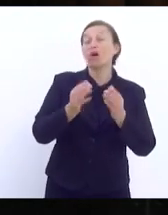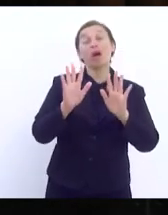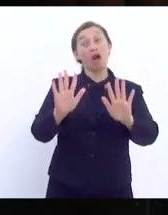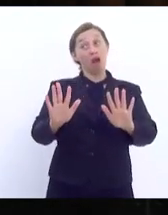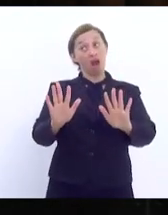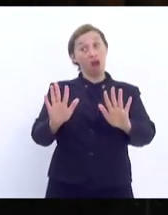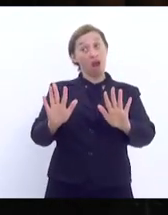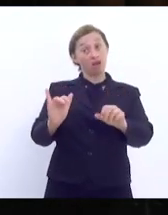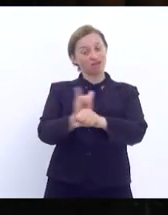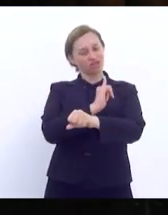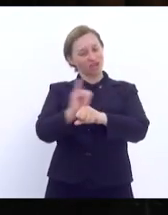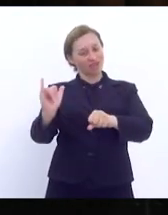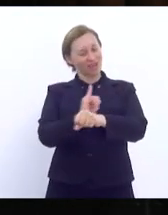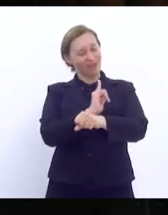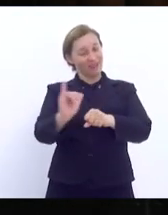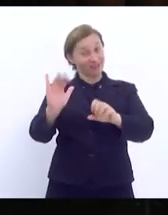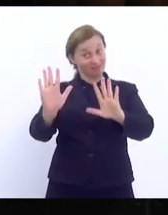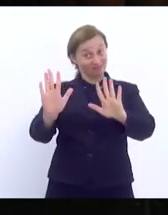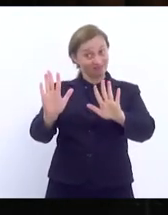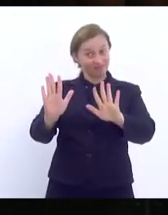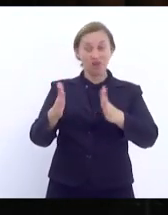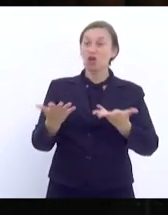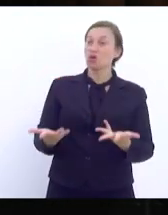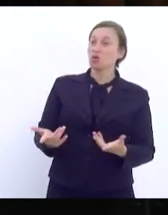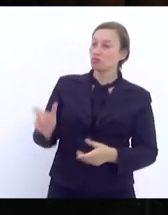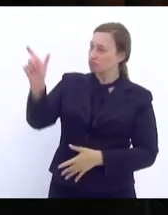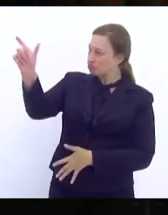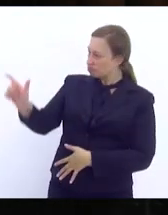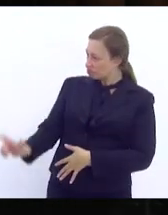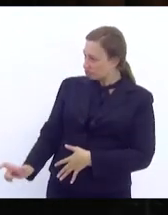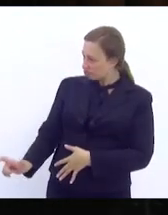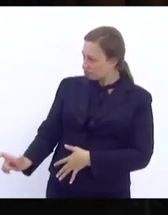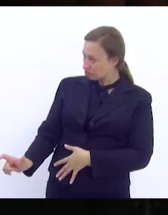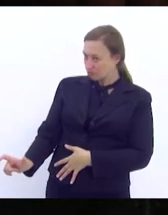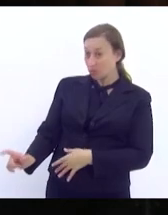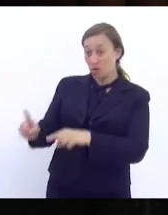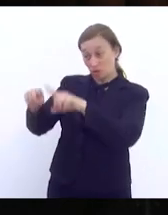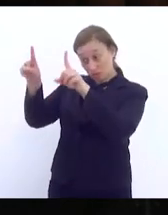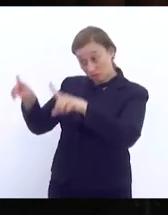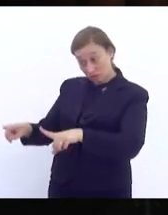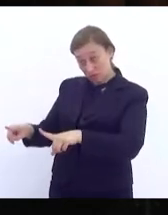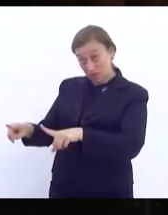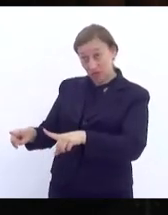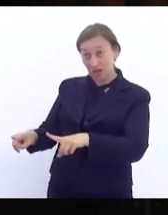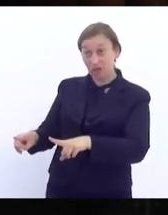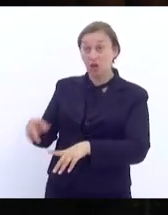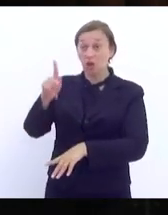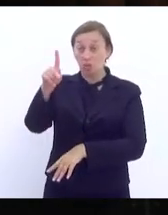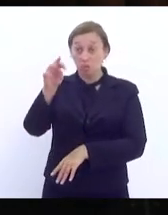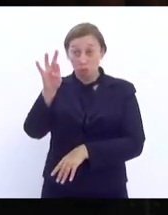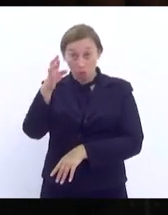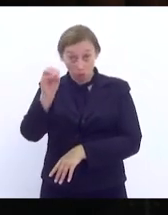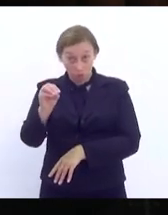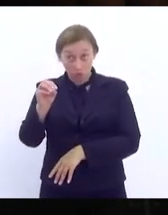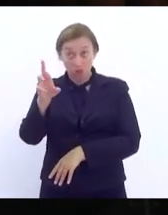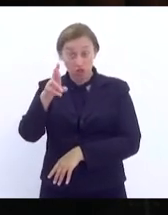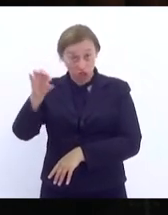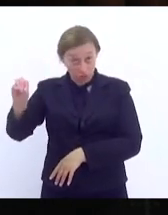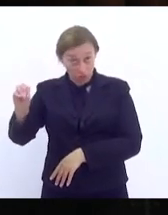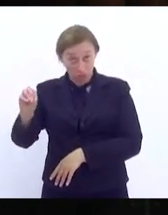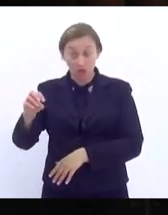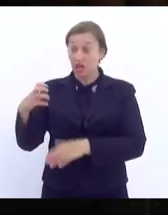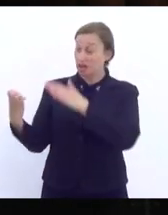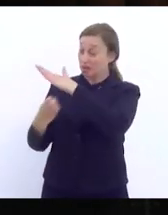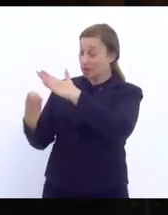esquema da história o operador portuário um concessionário da porto Rio o terminal privado